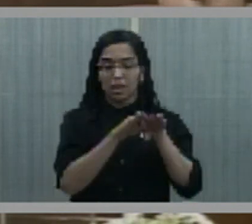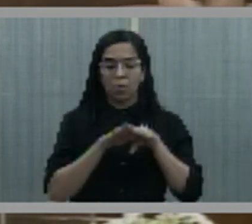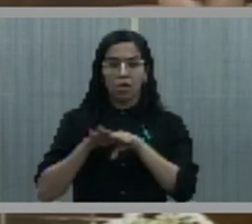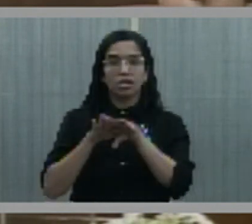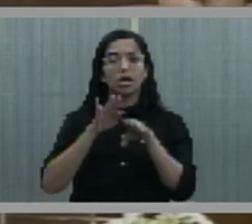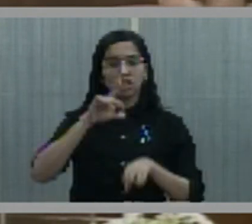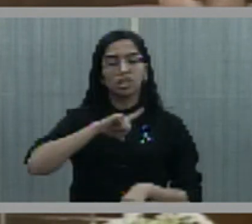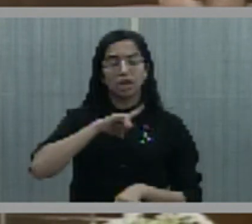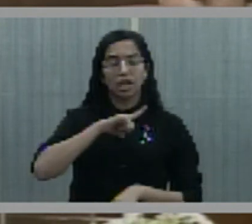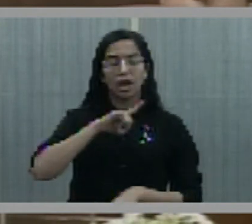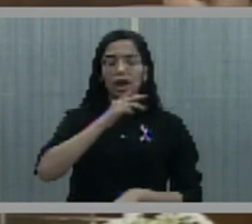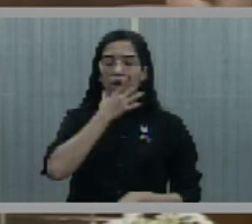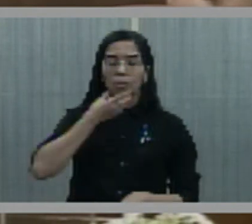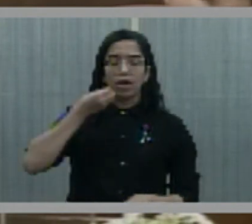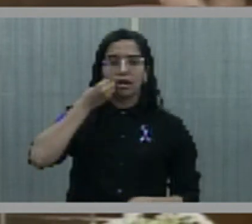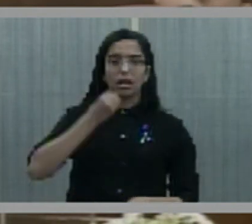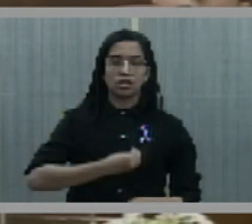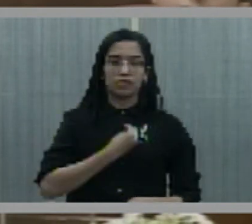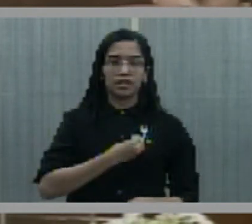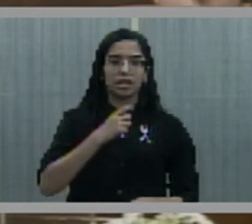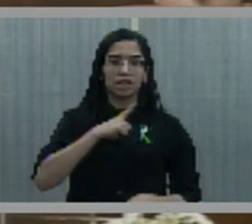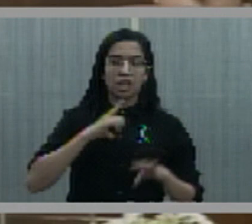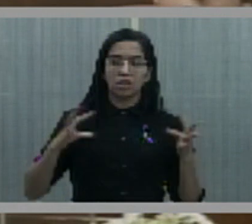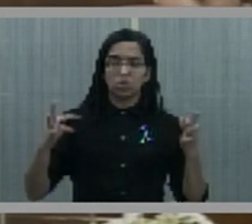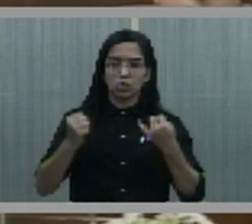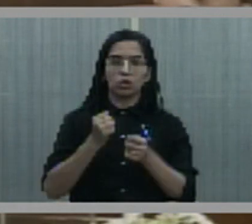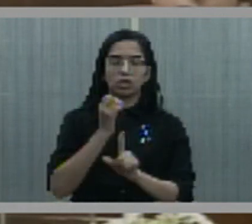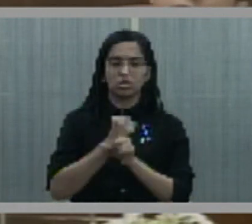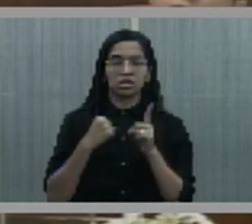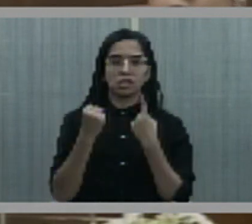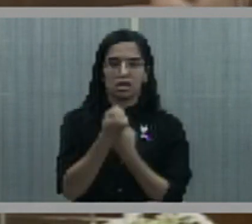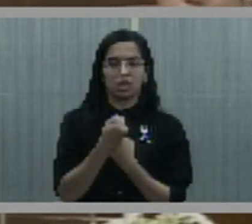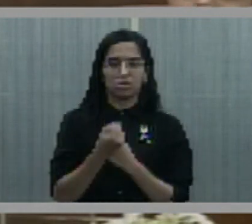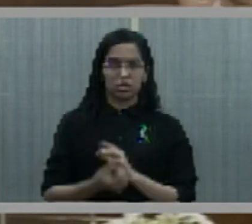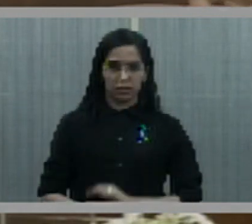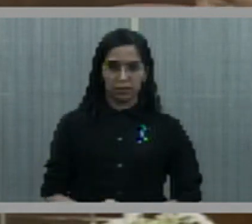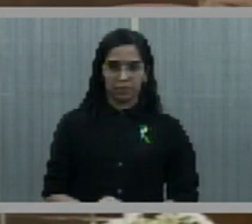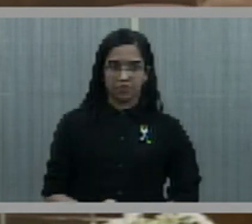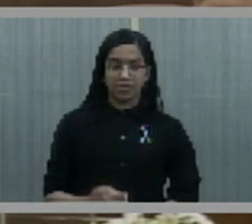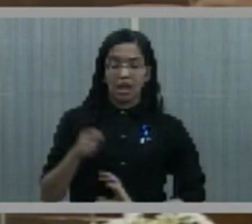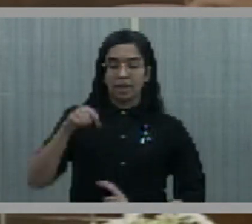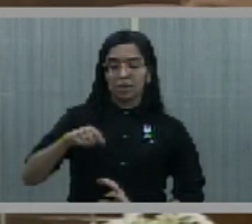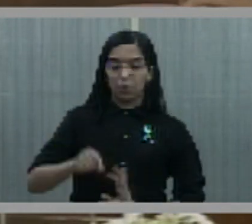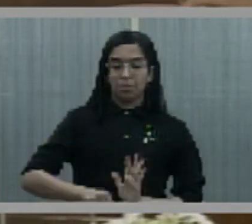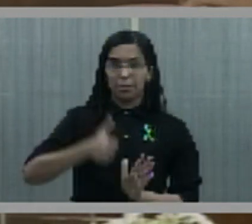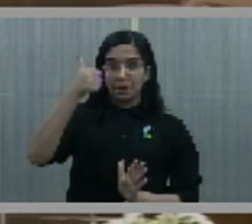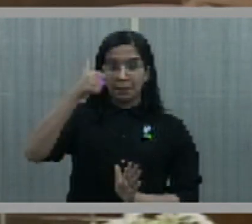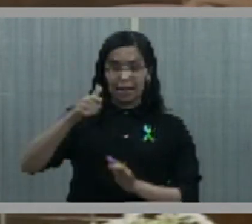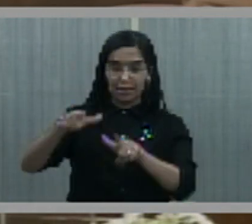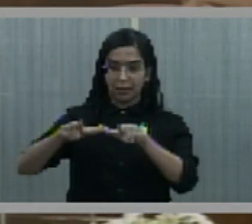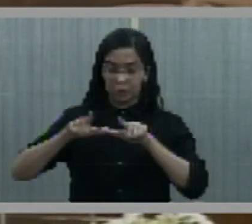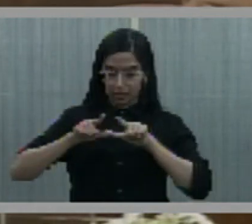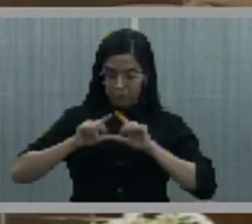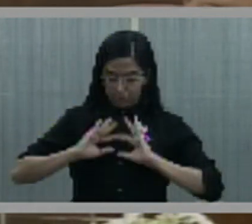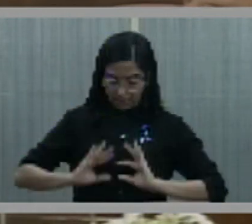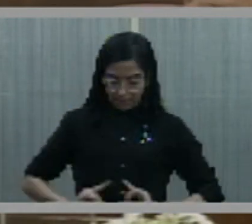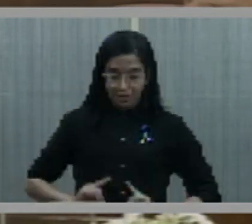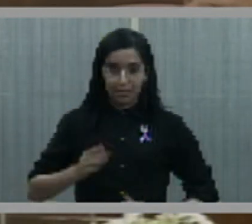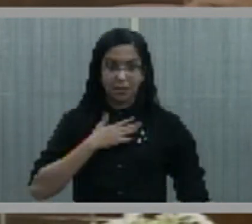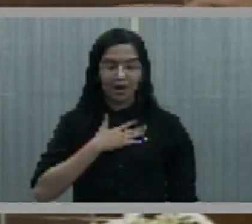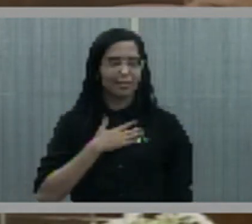trazer qualidade de vida ao nosso povo. Este não é o primeiro título de cidadão honorífico que atribui a Dom Marcos.